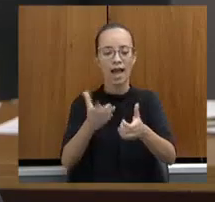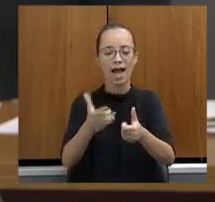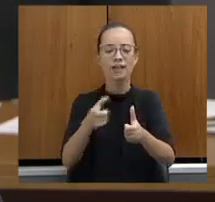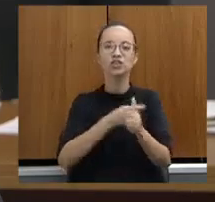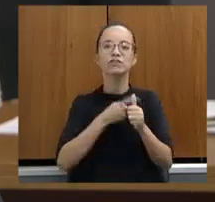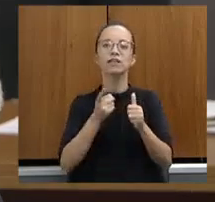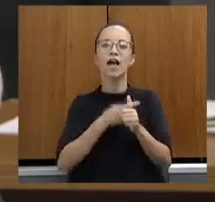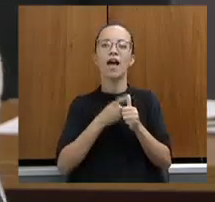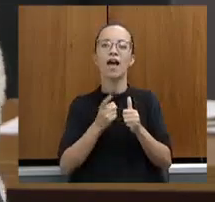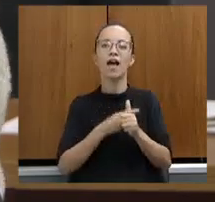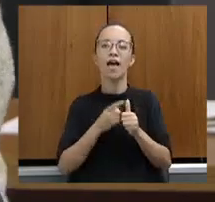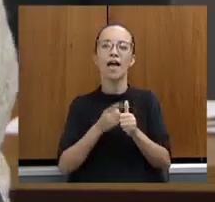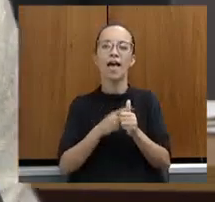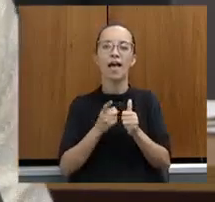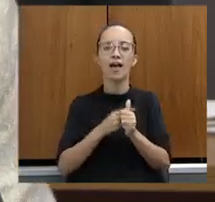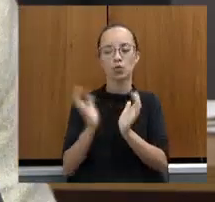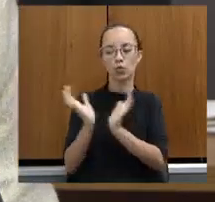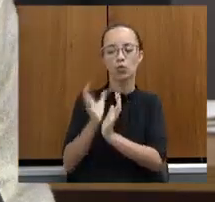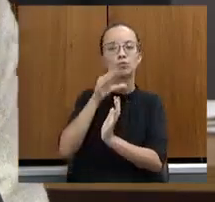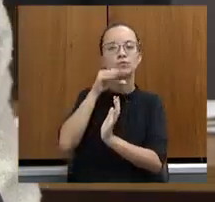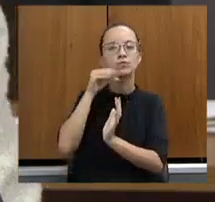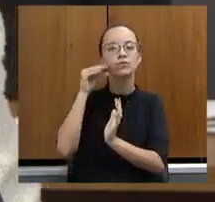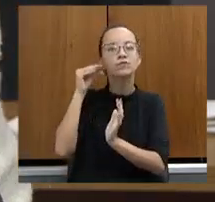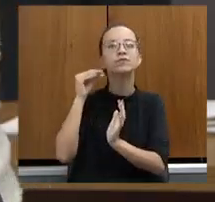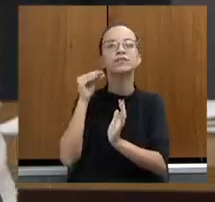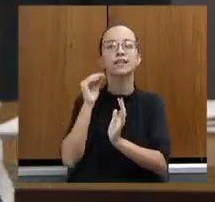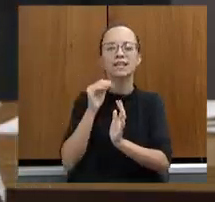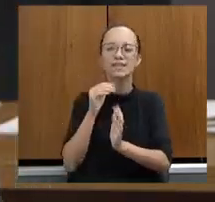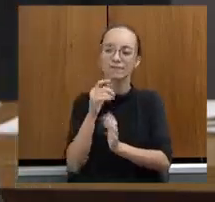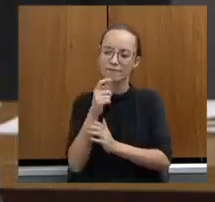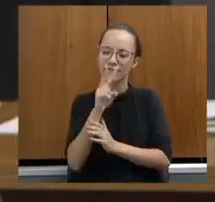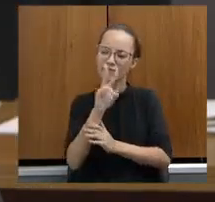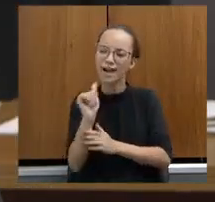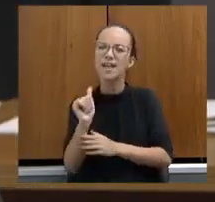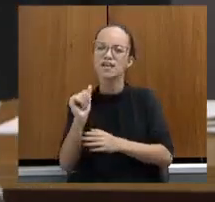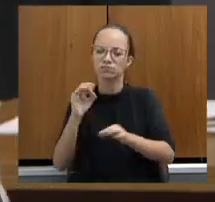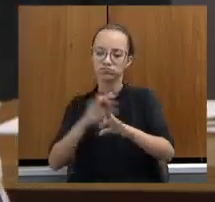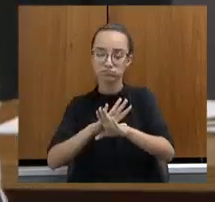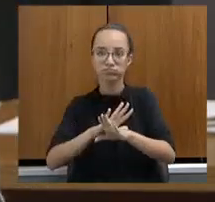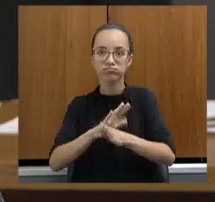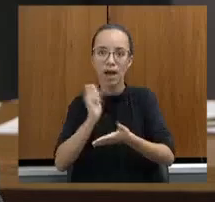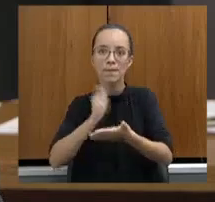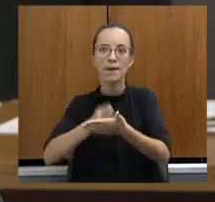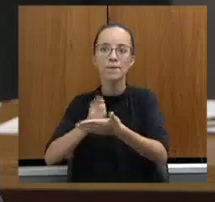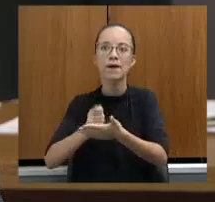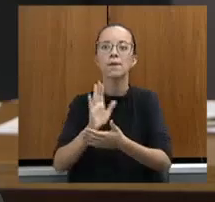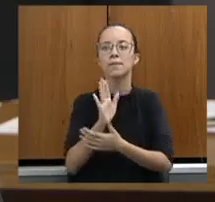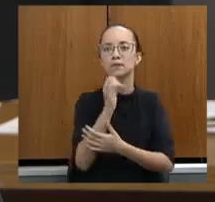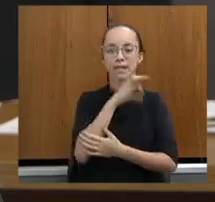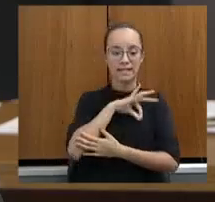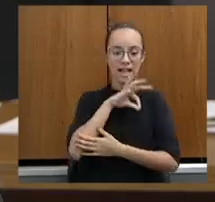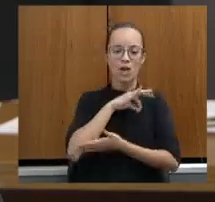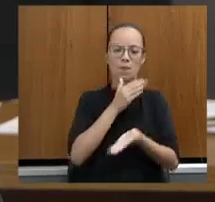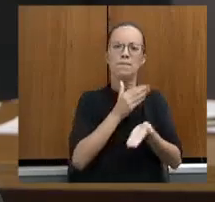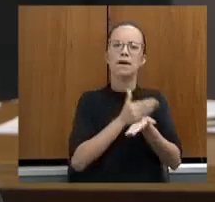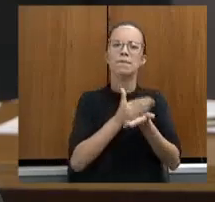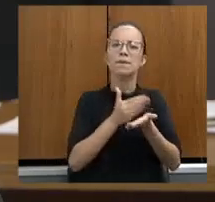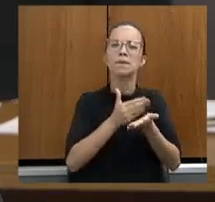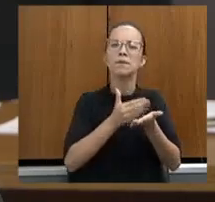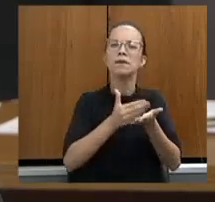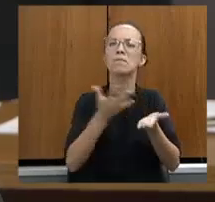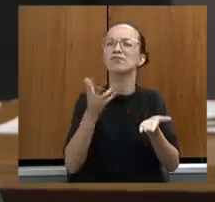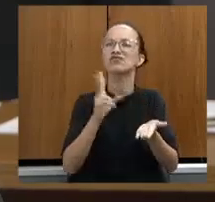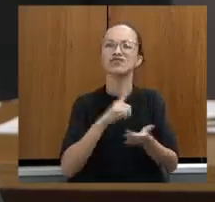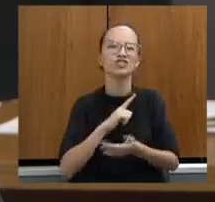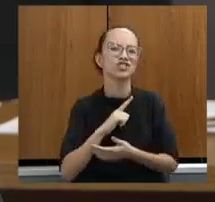dívidas e débitos com servidores Ainda temos alguns poucos que serão em breve quitados mas a gente tinha salários parcelados quem pensavam ninguém